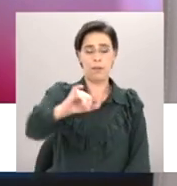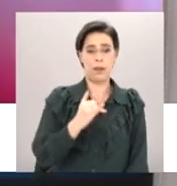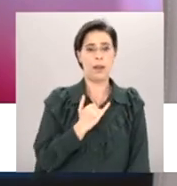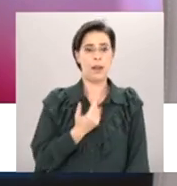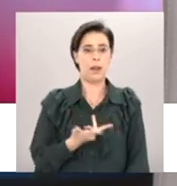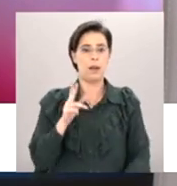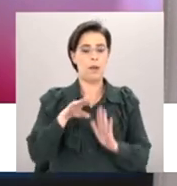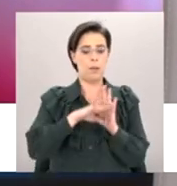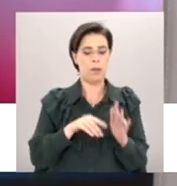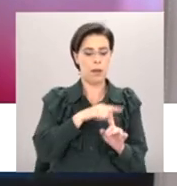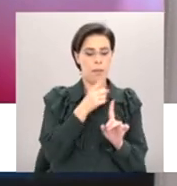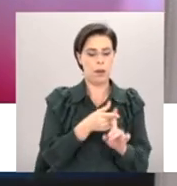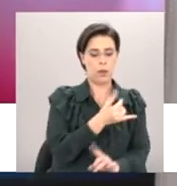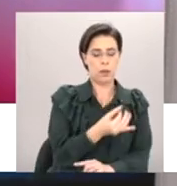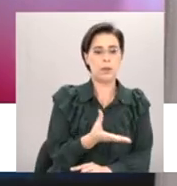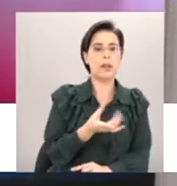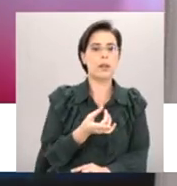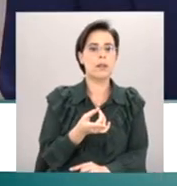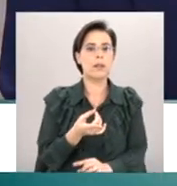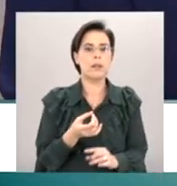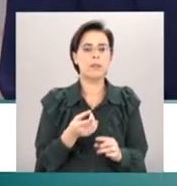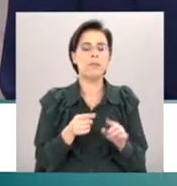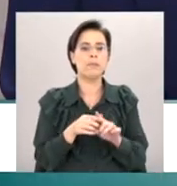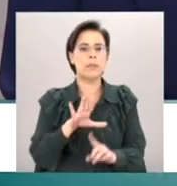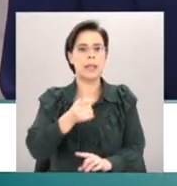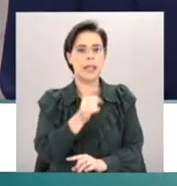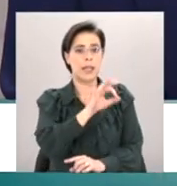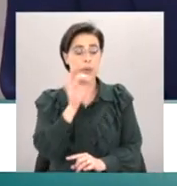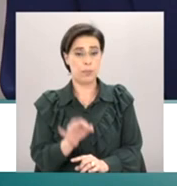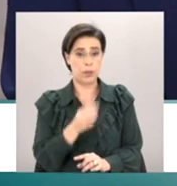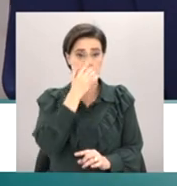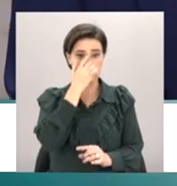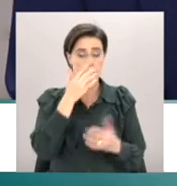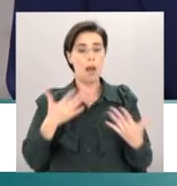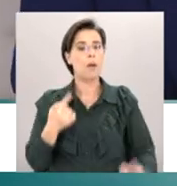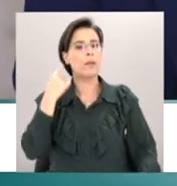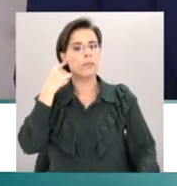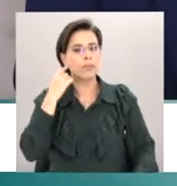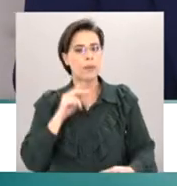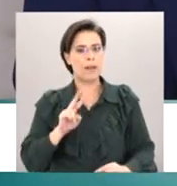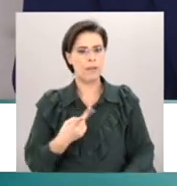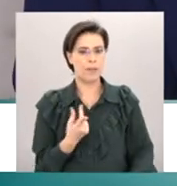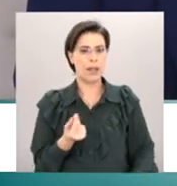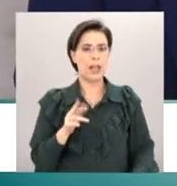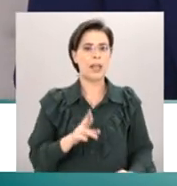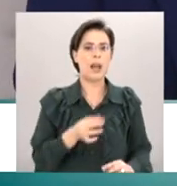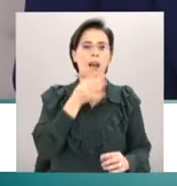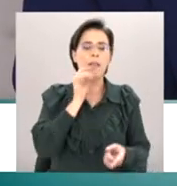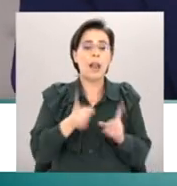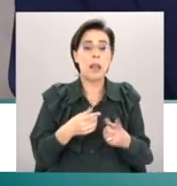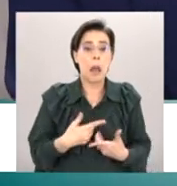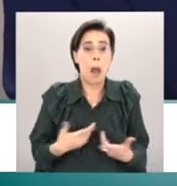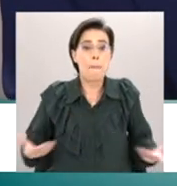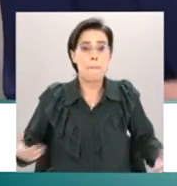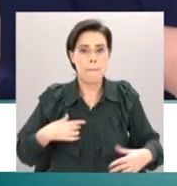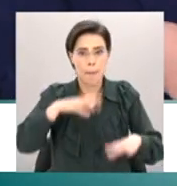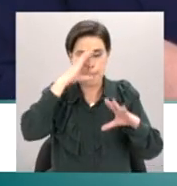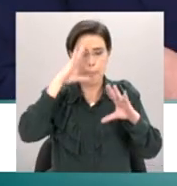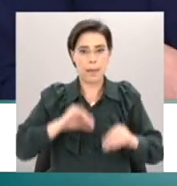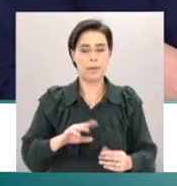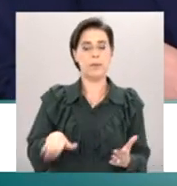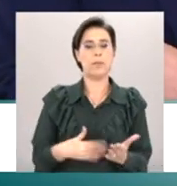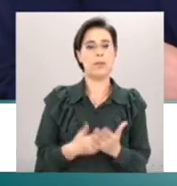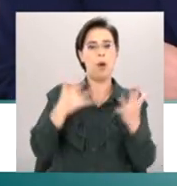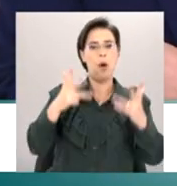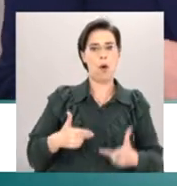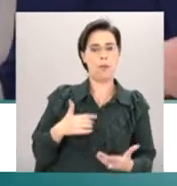livrar de um problema 2019 de uma flextex de quinze por cento e agora ouço falar duas taxas não sei o que é que está a falar porque duas por